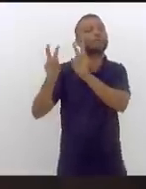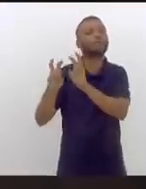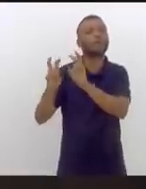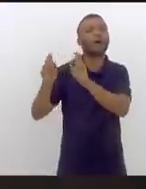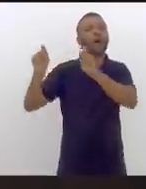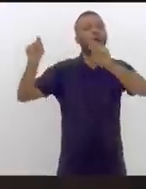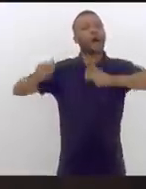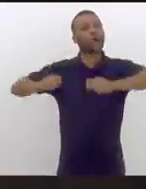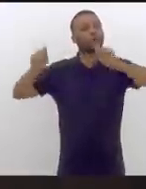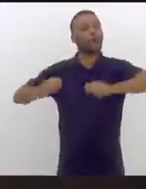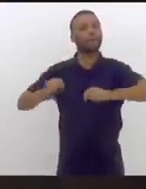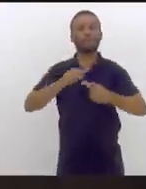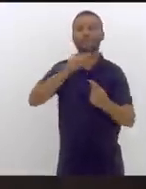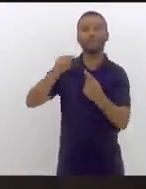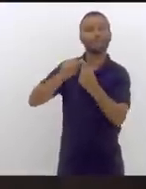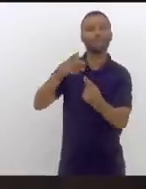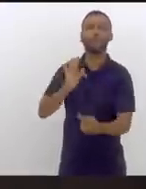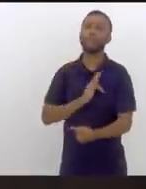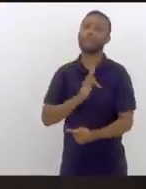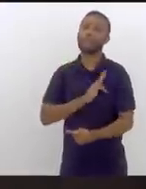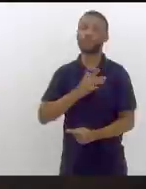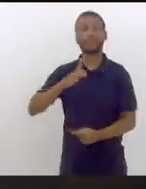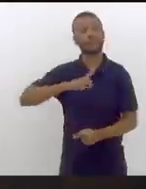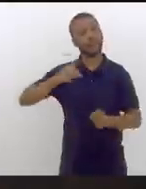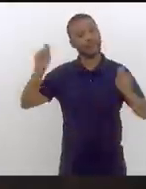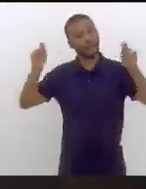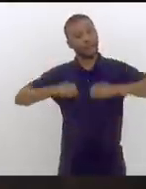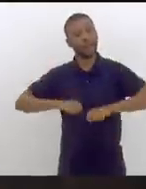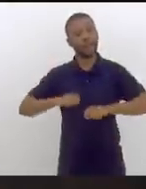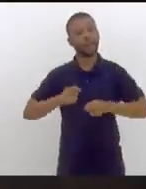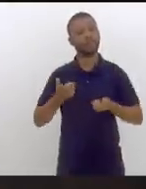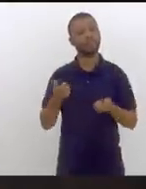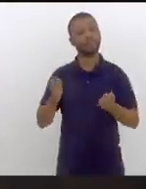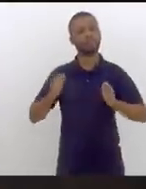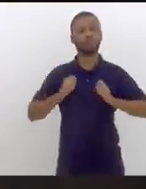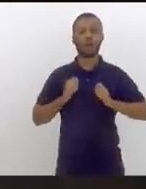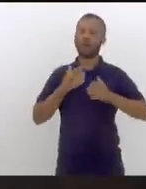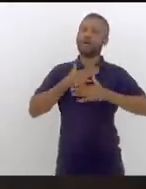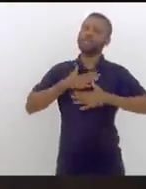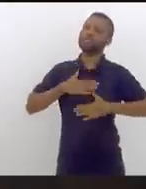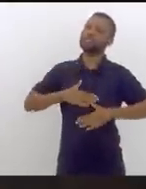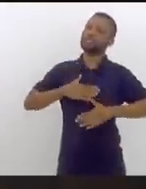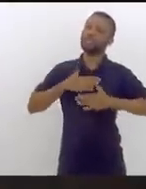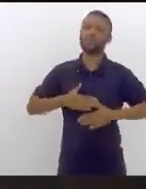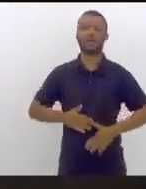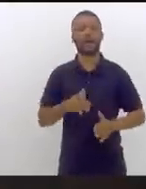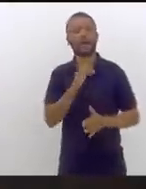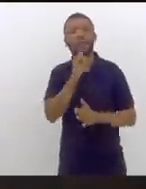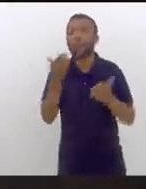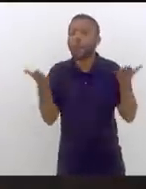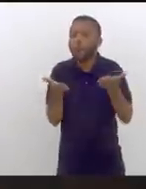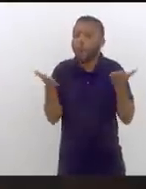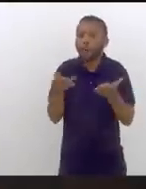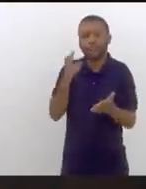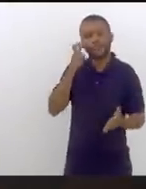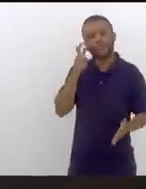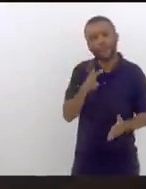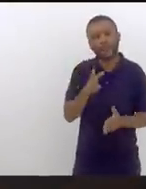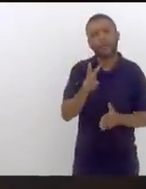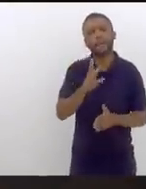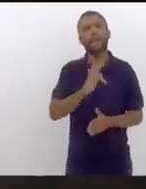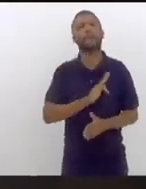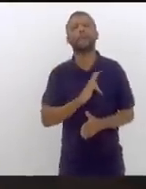para que o policial tenha condições de descansar você vê hoje o policial sendo